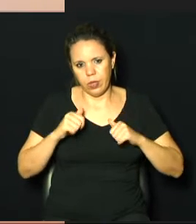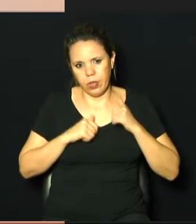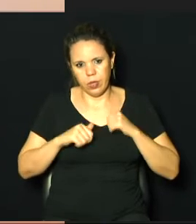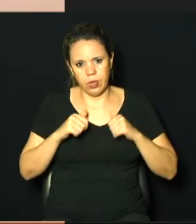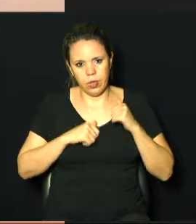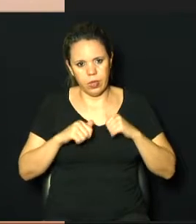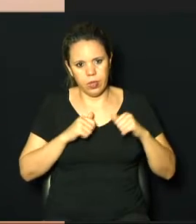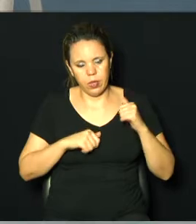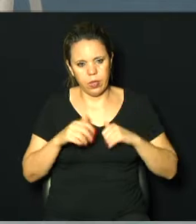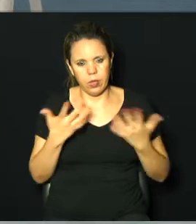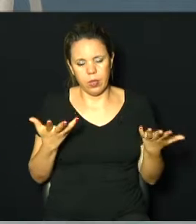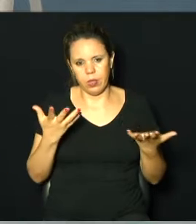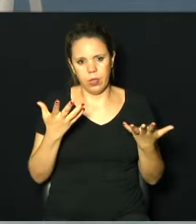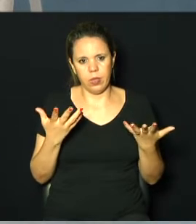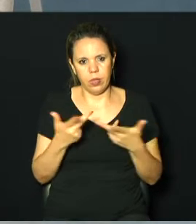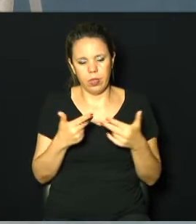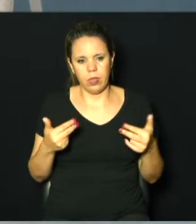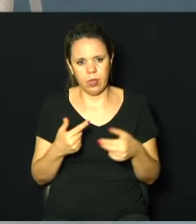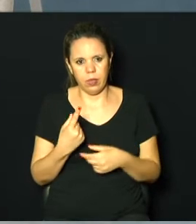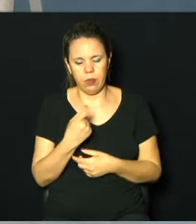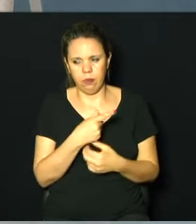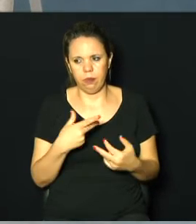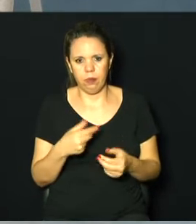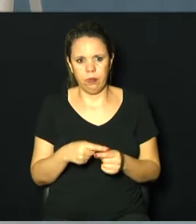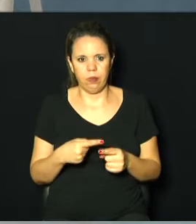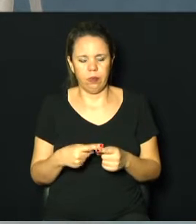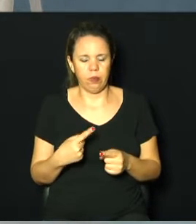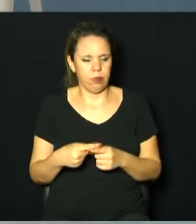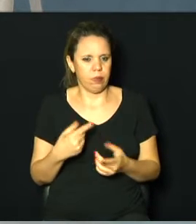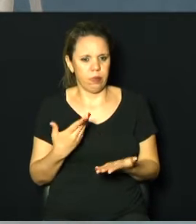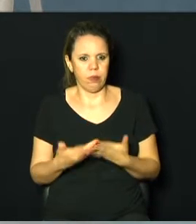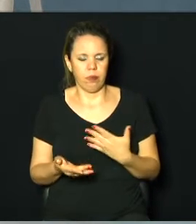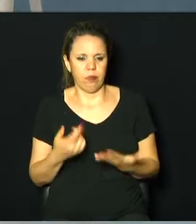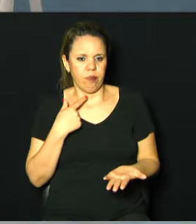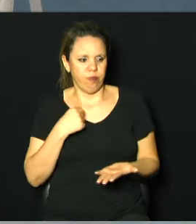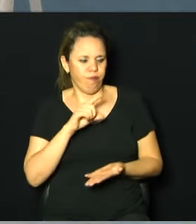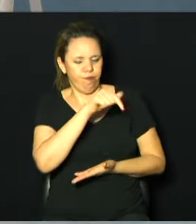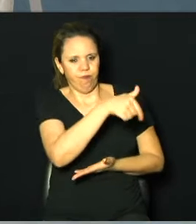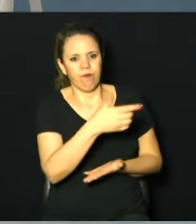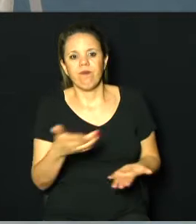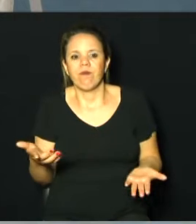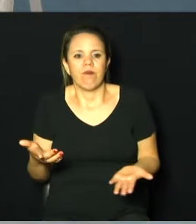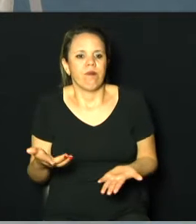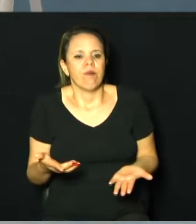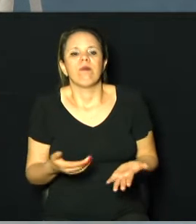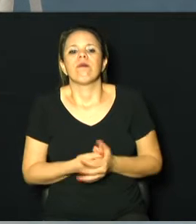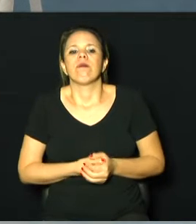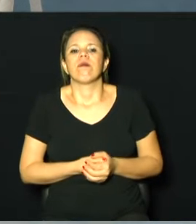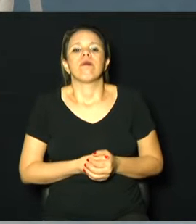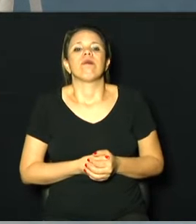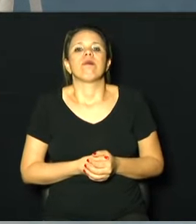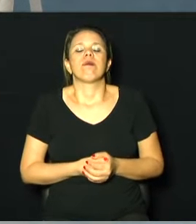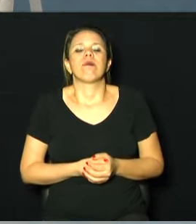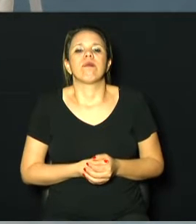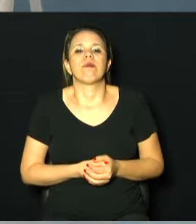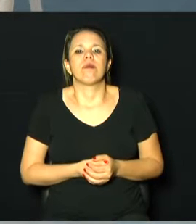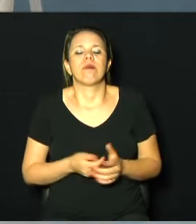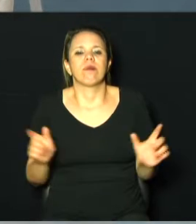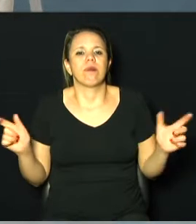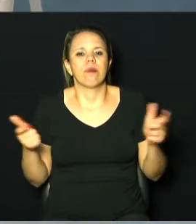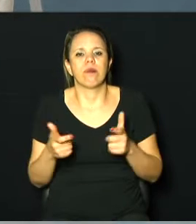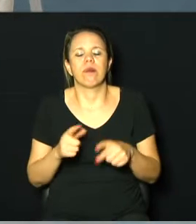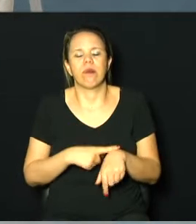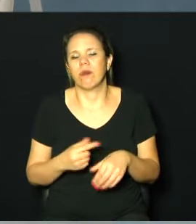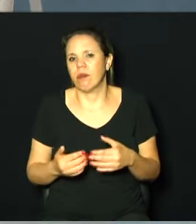quer-se tudo, né, de uma única vez, e vai perdendo-se o gosto depois, assim, né, isso vai se desfazendo